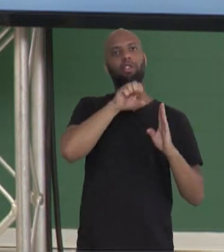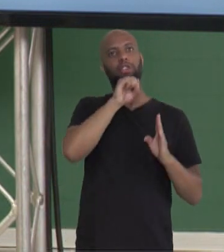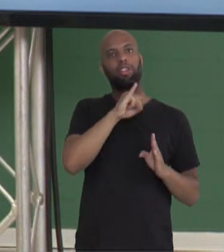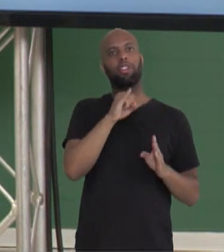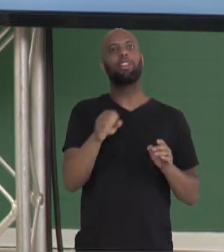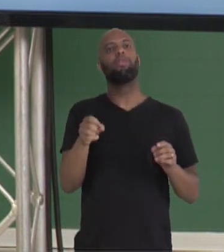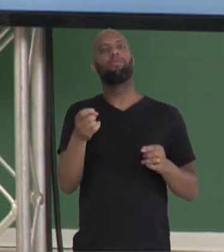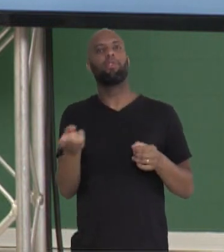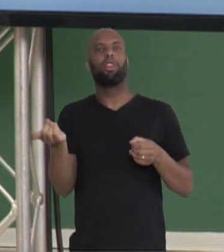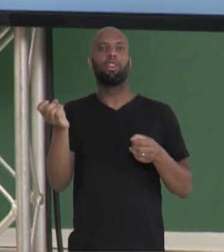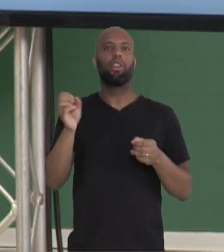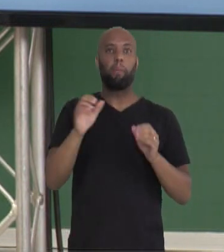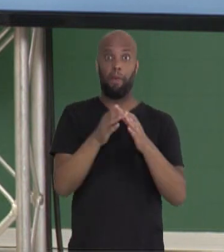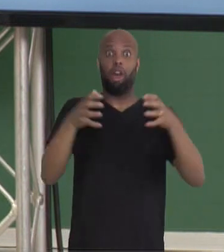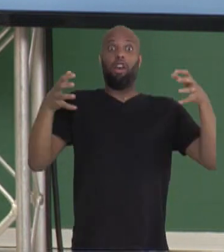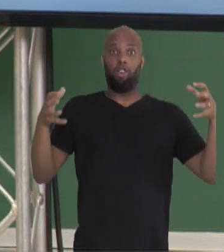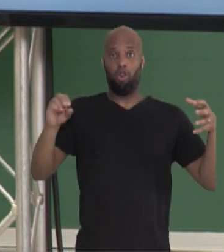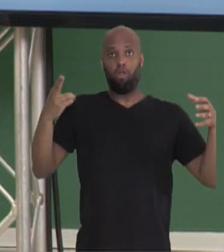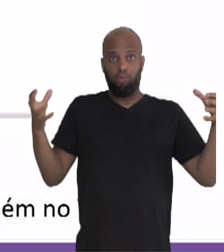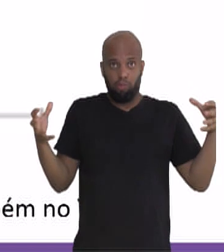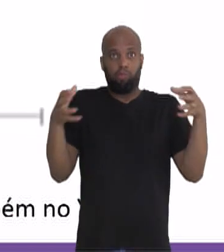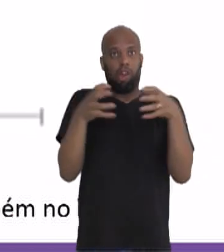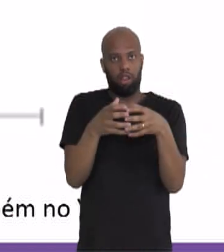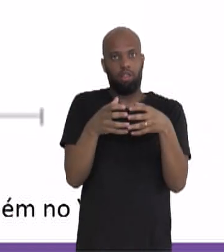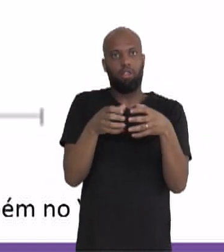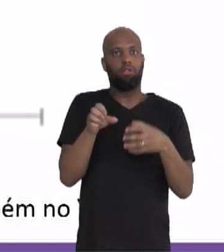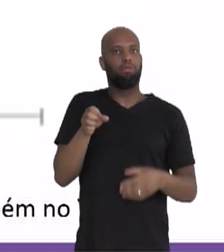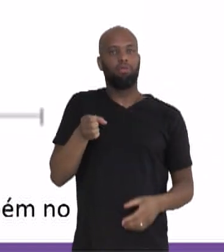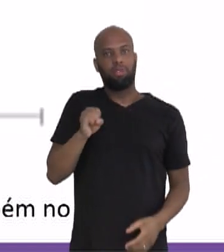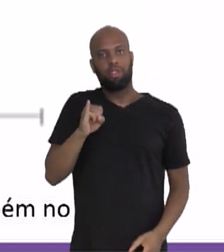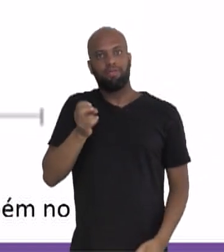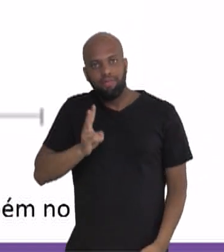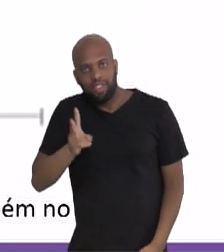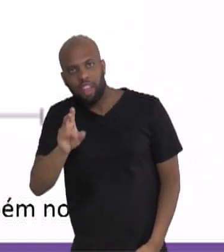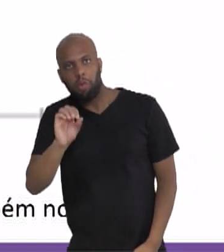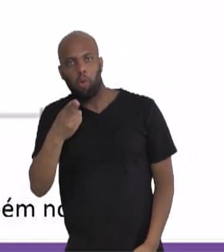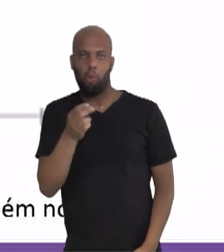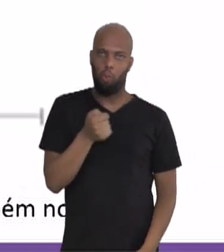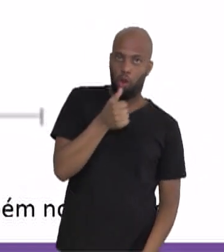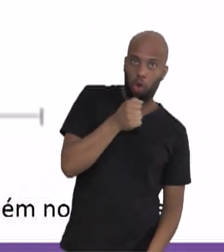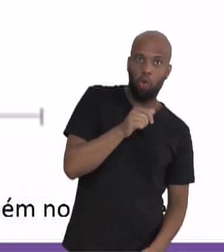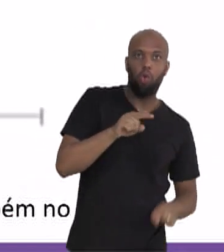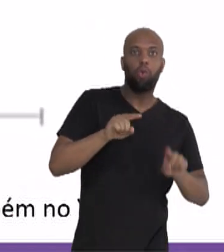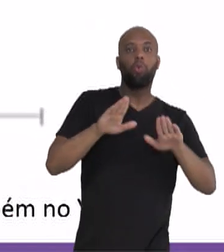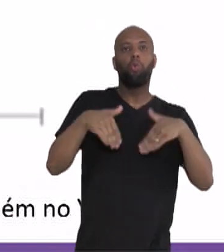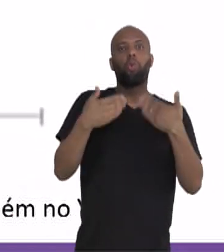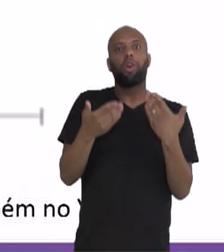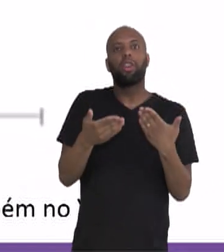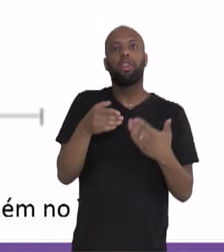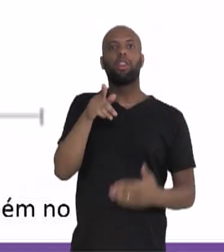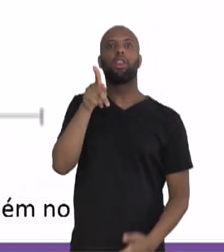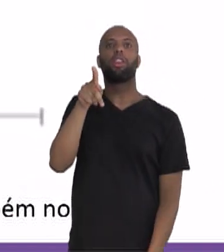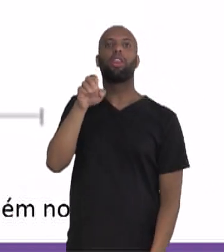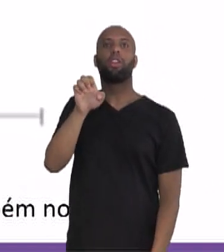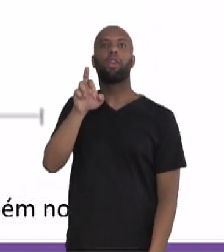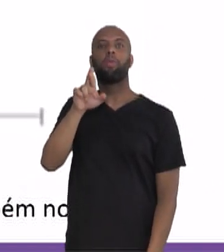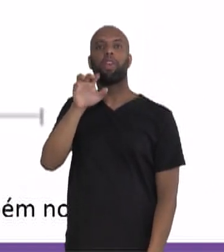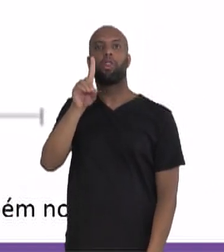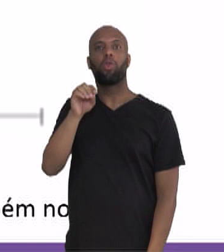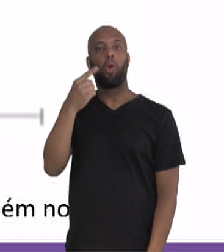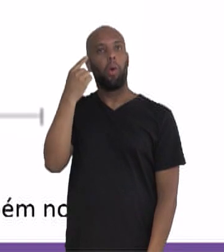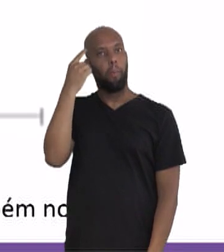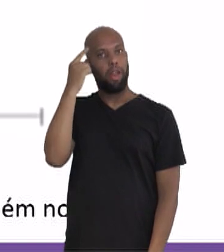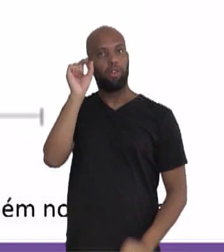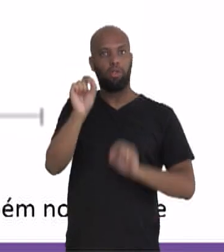períodos maiores, às vezes o período pode ser menor, tá? Mas o período quer dizer o quê? Pensa sempre no círculo